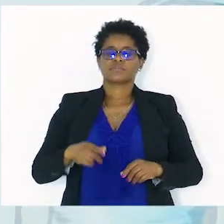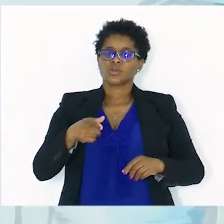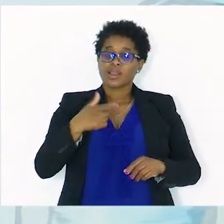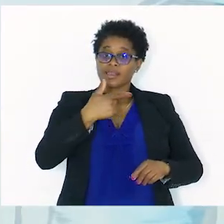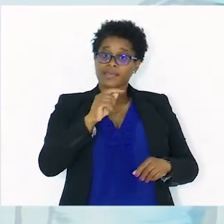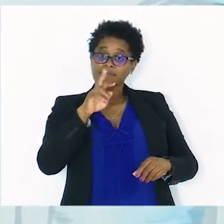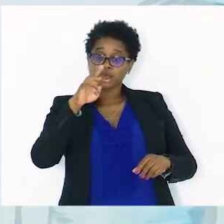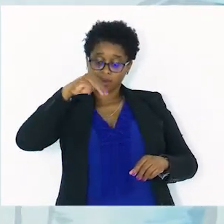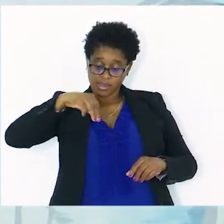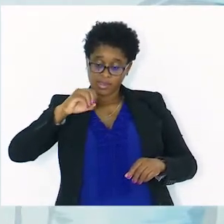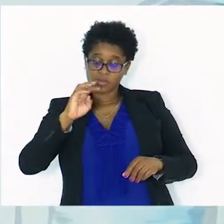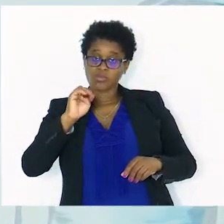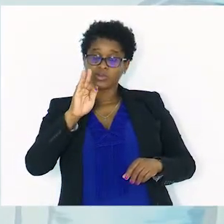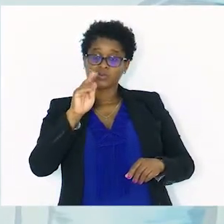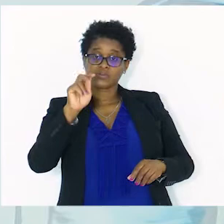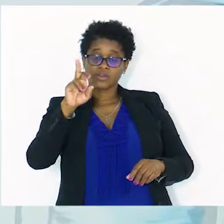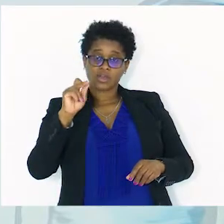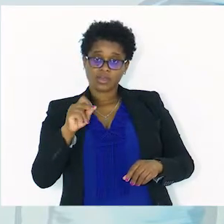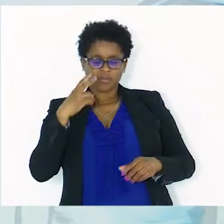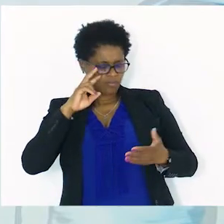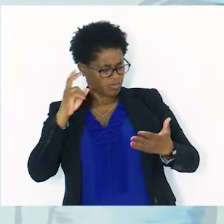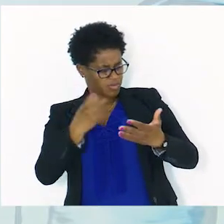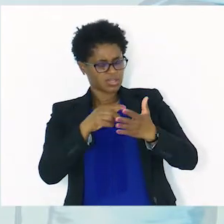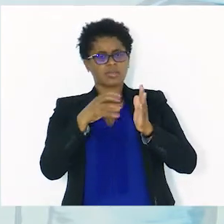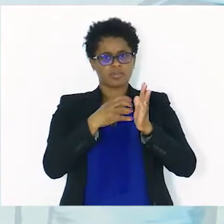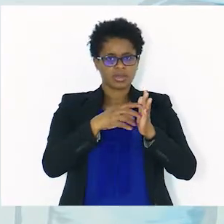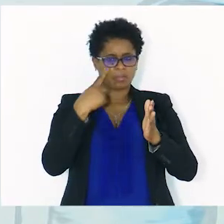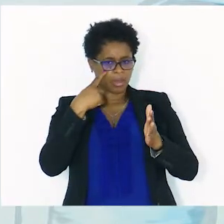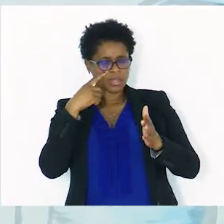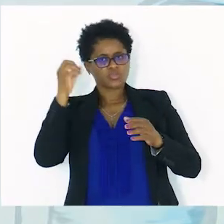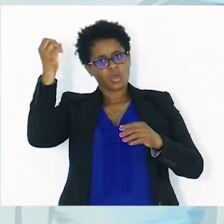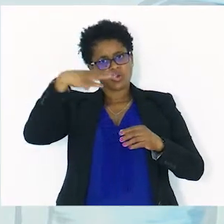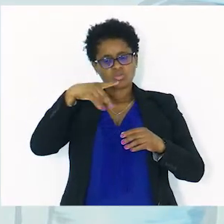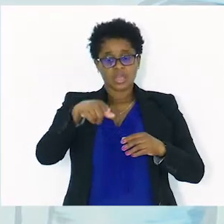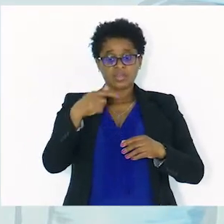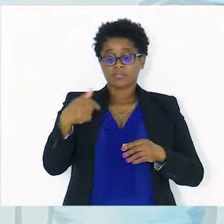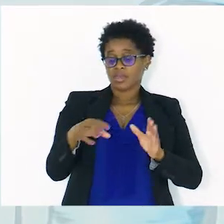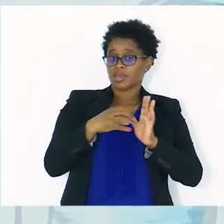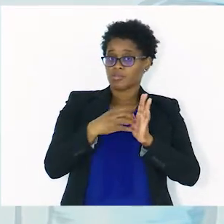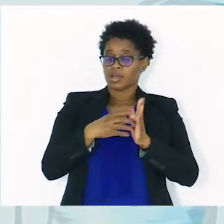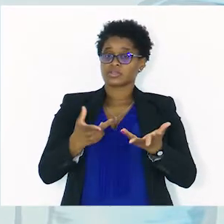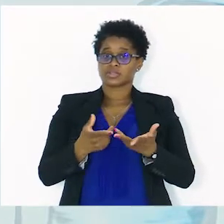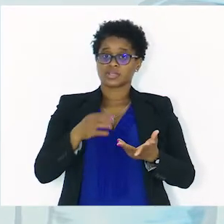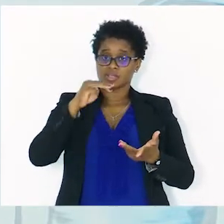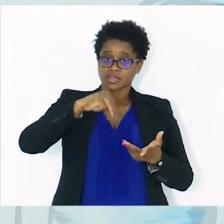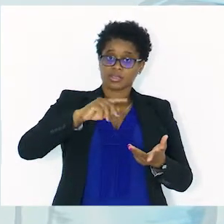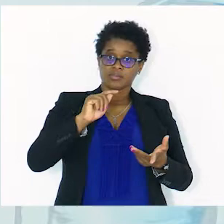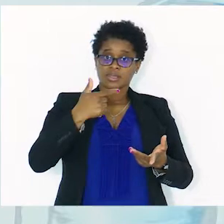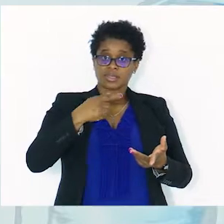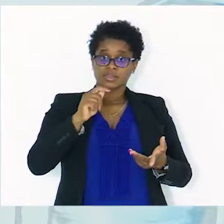termosfera, observem esta imagem, parece uma luz, não é? Aqui temos imagens de